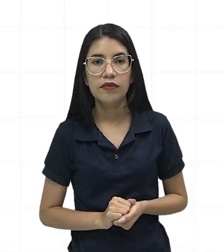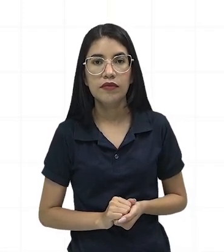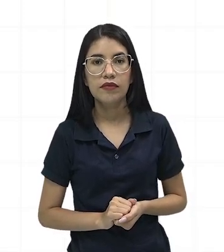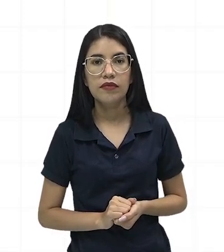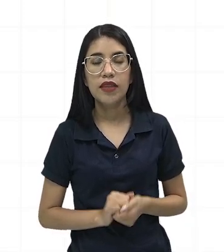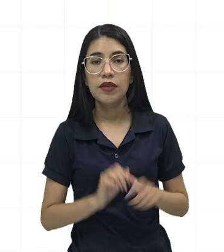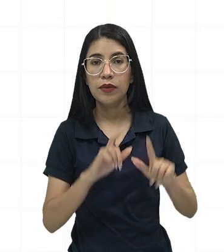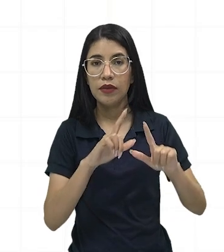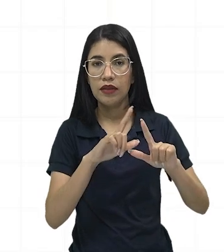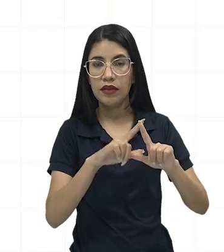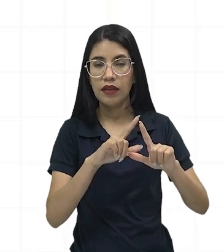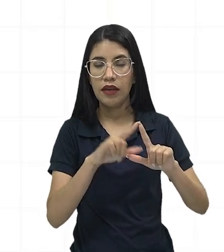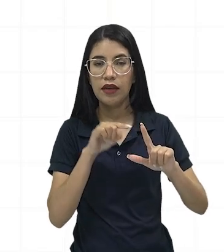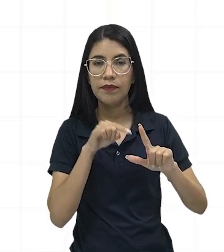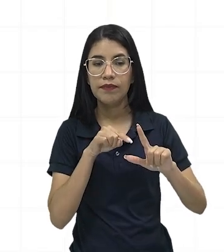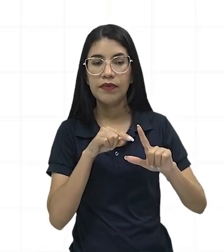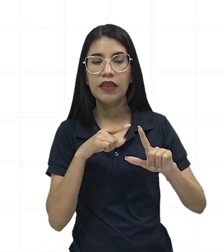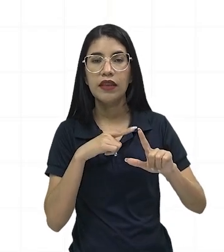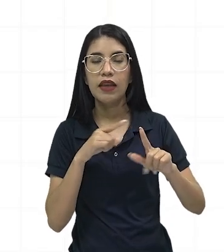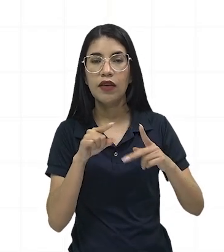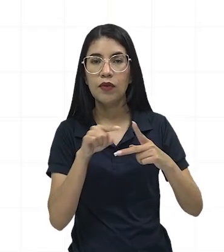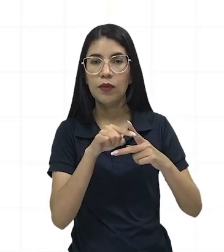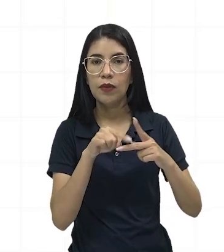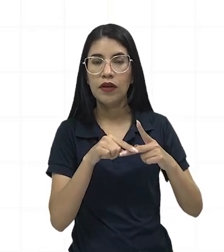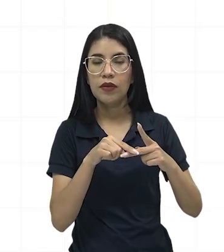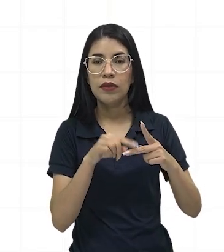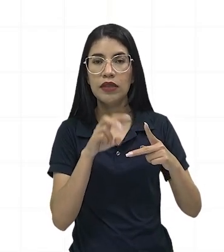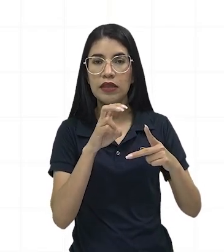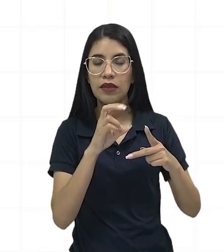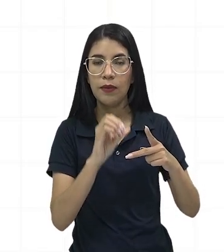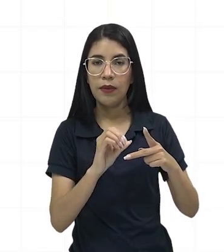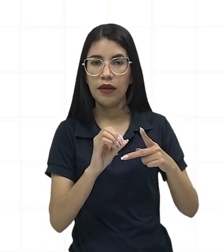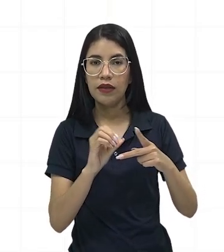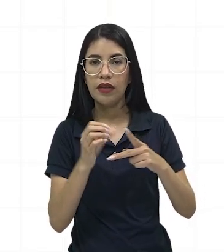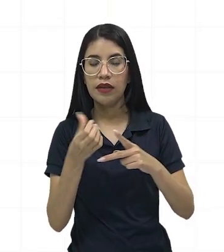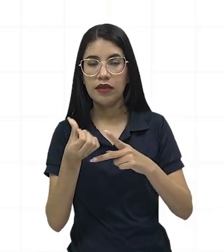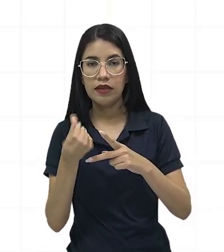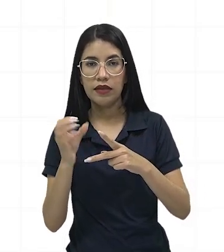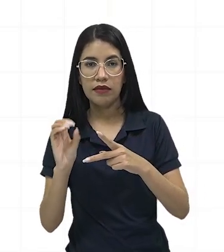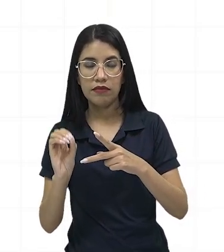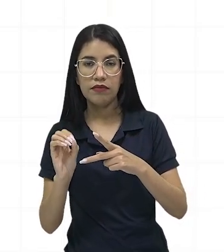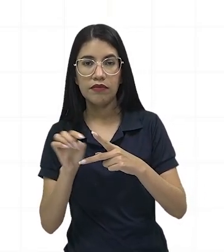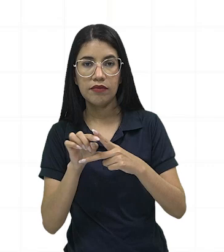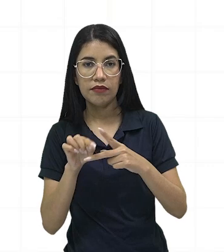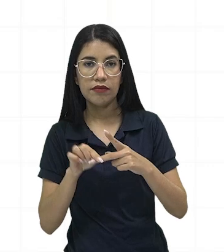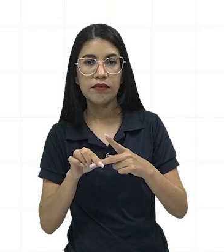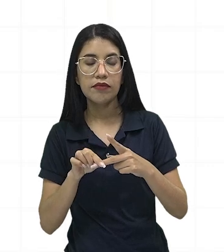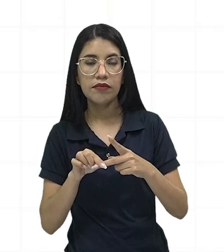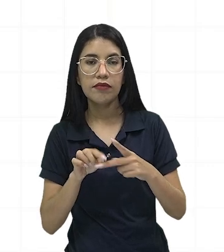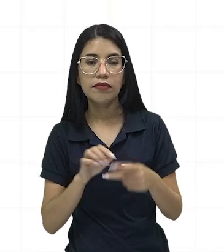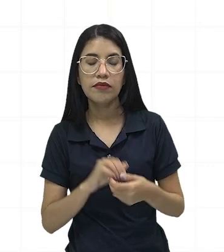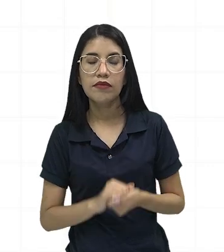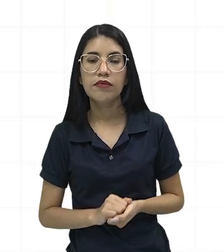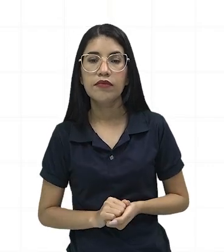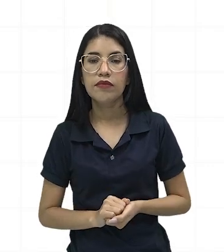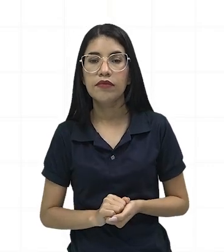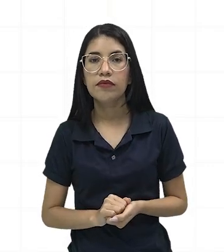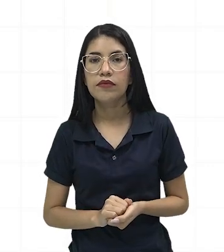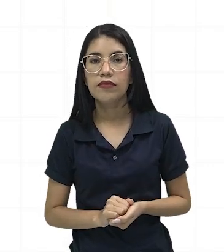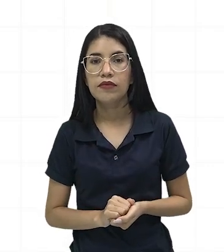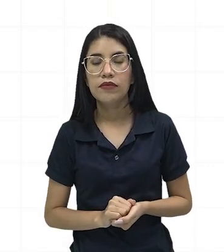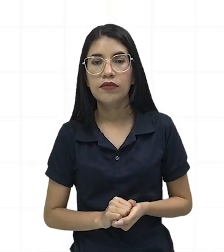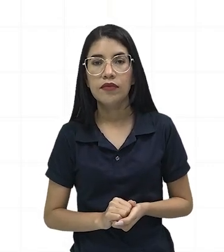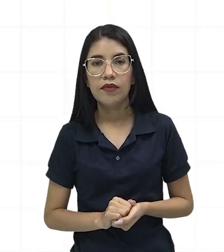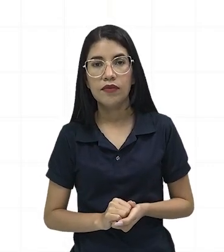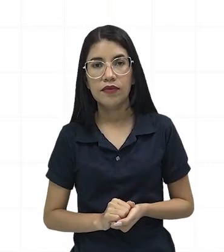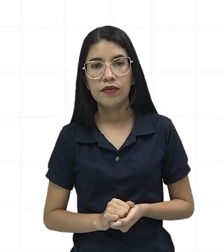eu já vi que eu tenho a medida de 50 e de 60 graus. Então, aqui 50 e 60